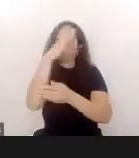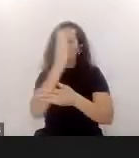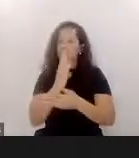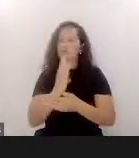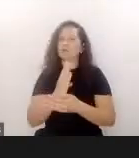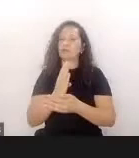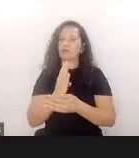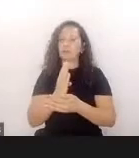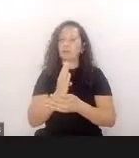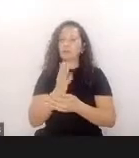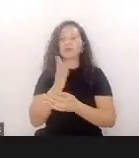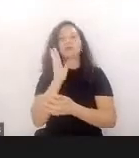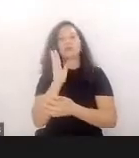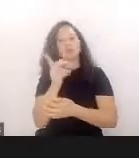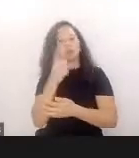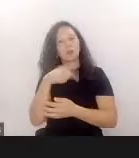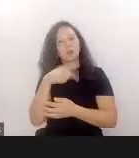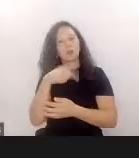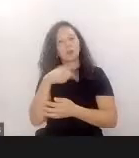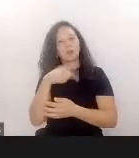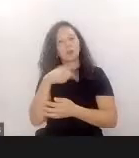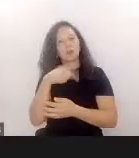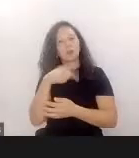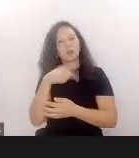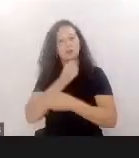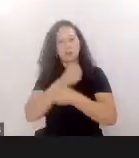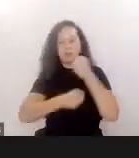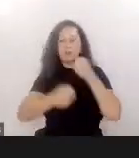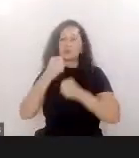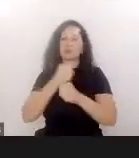A gente fechou ano passado, tendo arrecadado